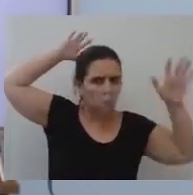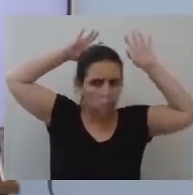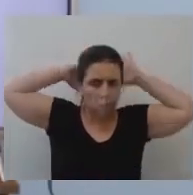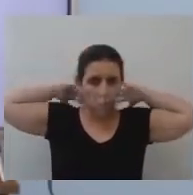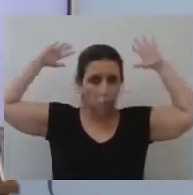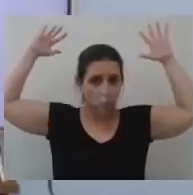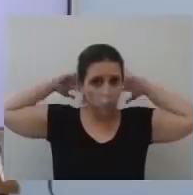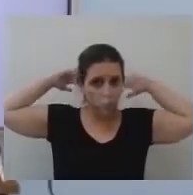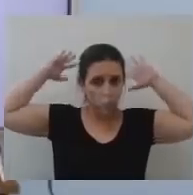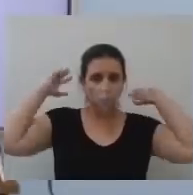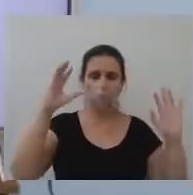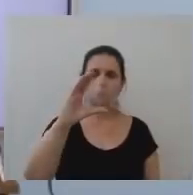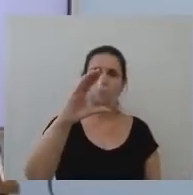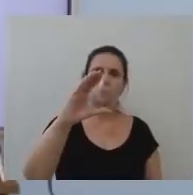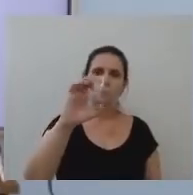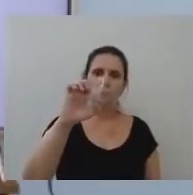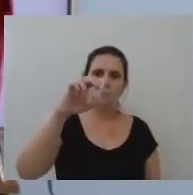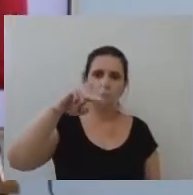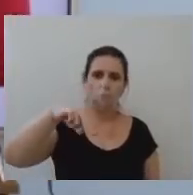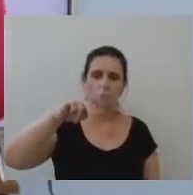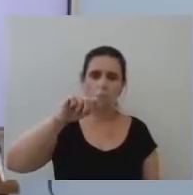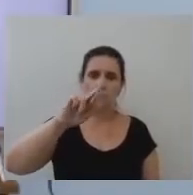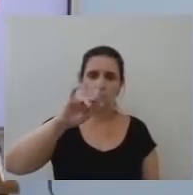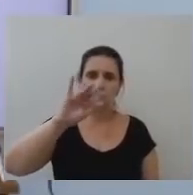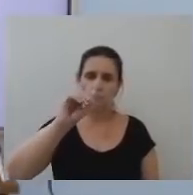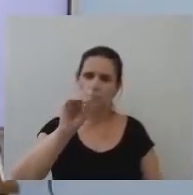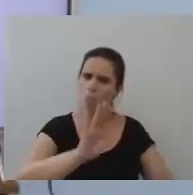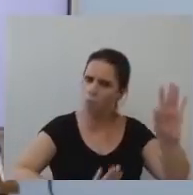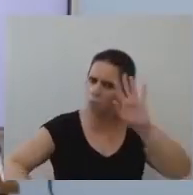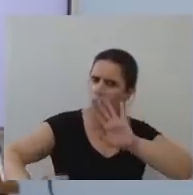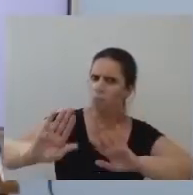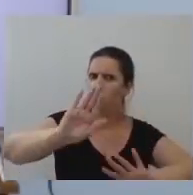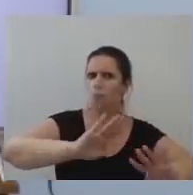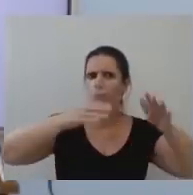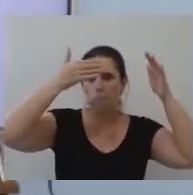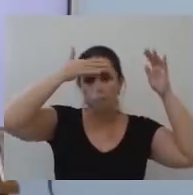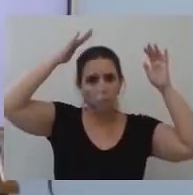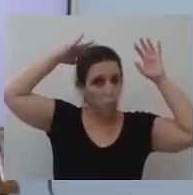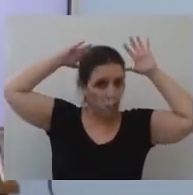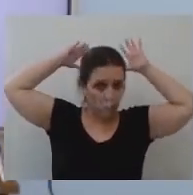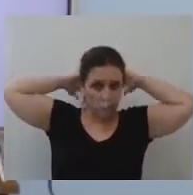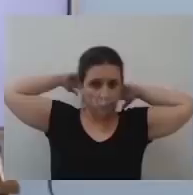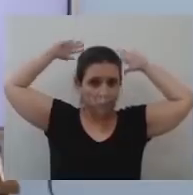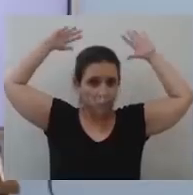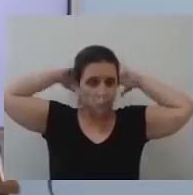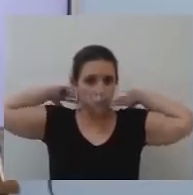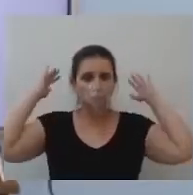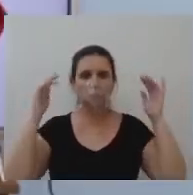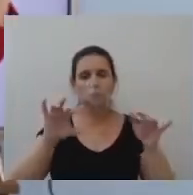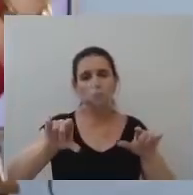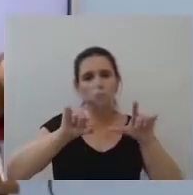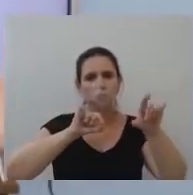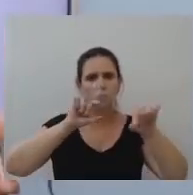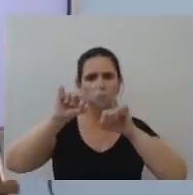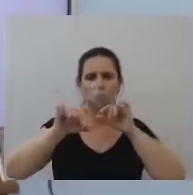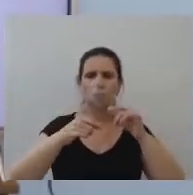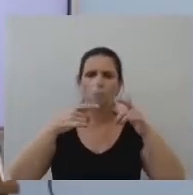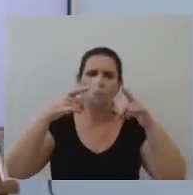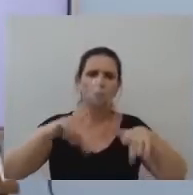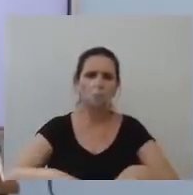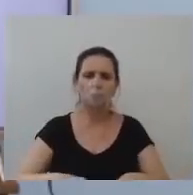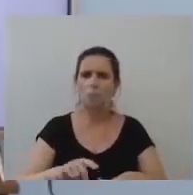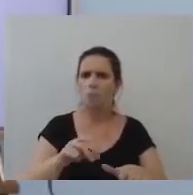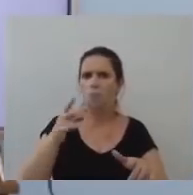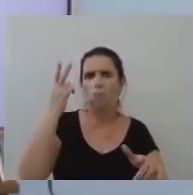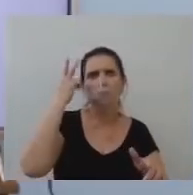tá? Cuidado com o que é que está por trás. O ideal é você escolher um cenário neutro, né?